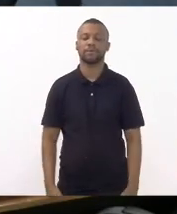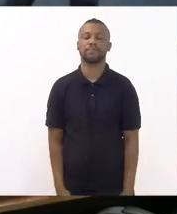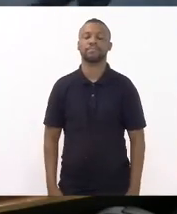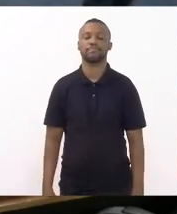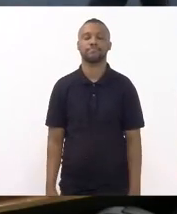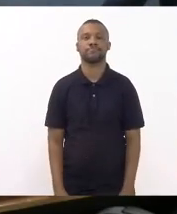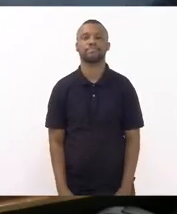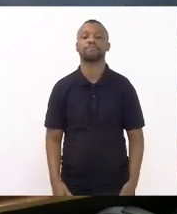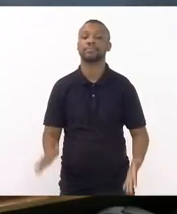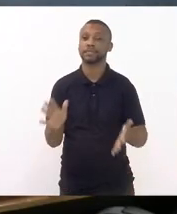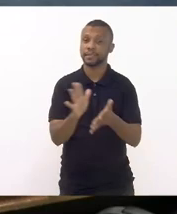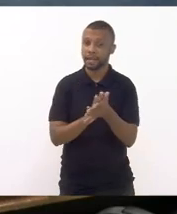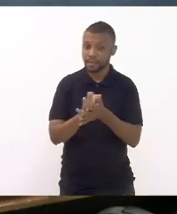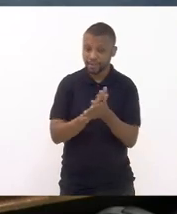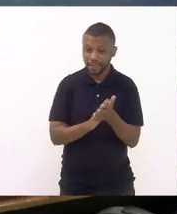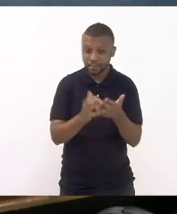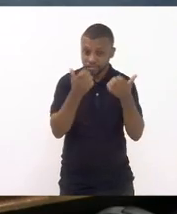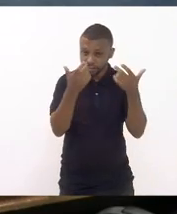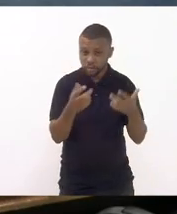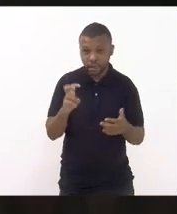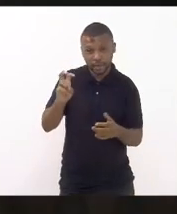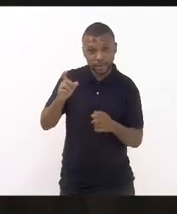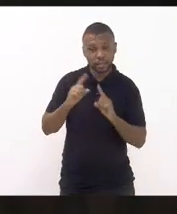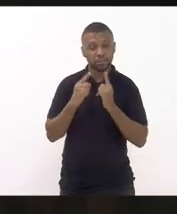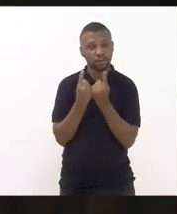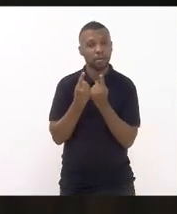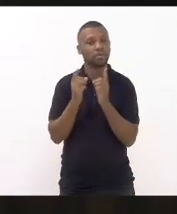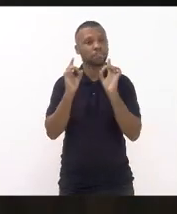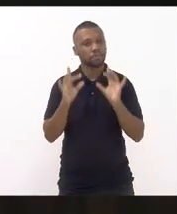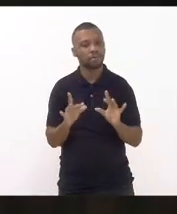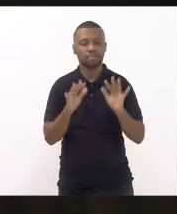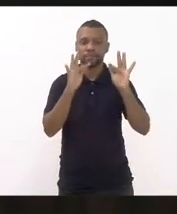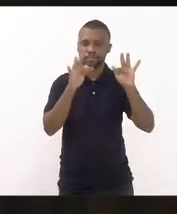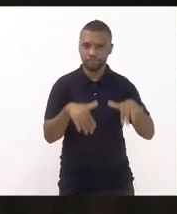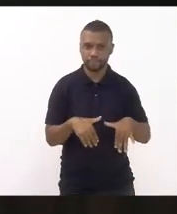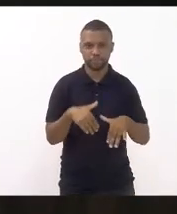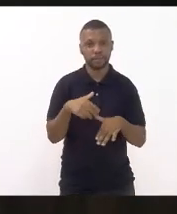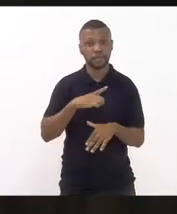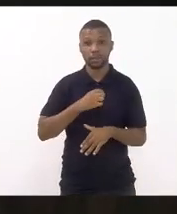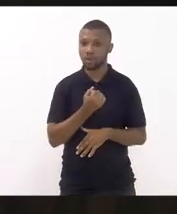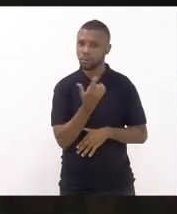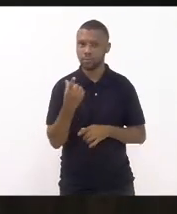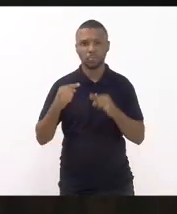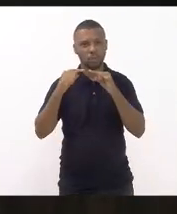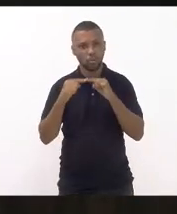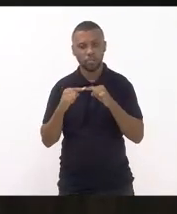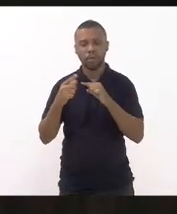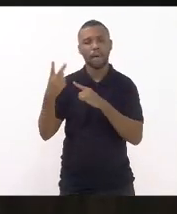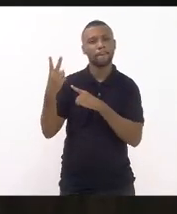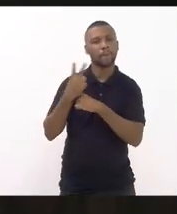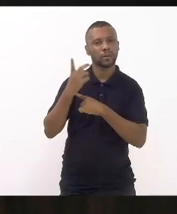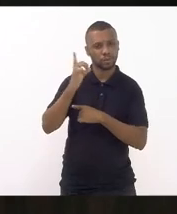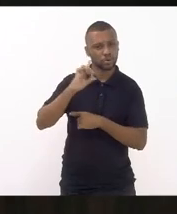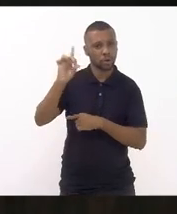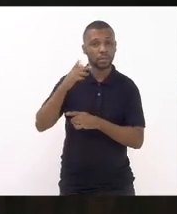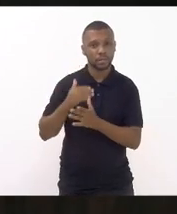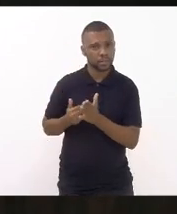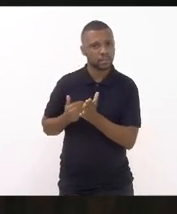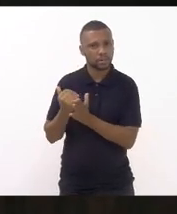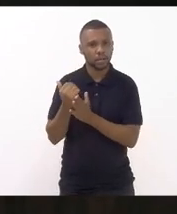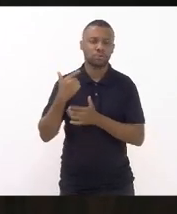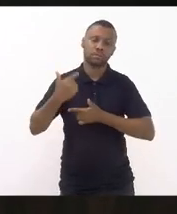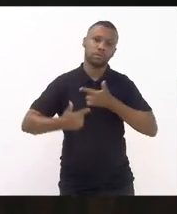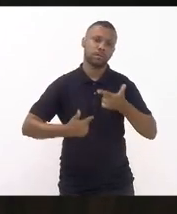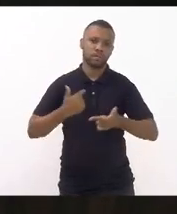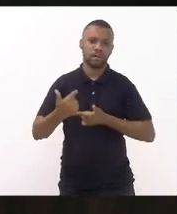Nada mais a menos a tratar na quinta sessão extraordinária, a mesma está encerrada. Vendo o número legal sobre a proteção de Deus, iniciamos nosso trabalho.